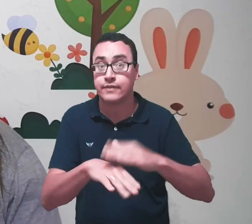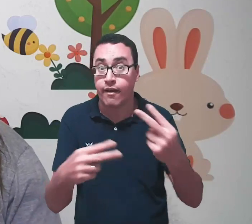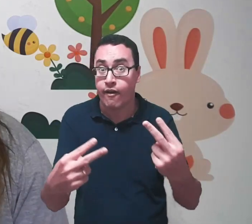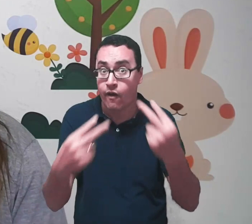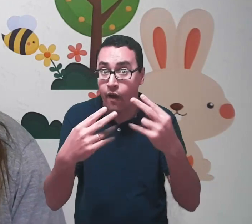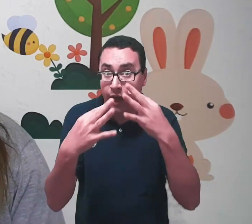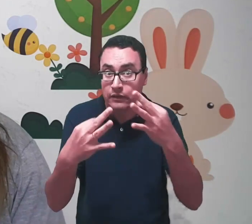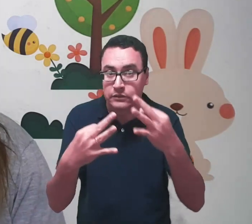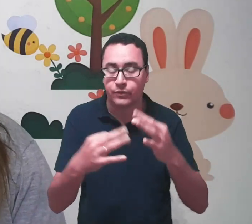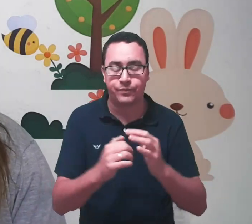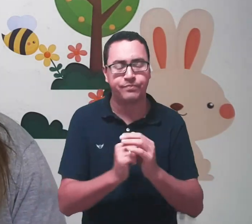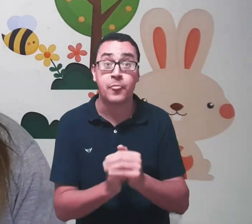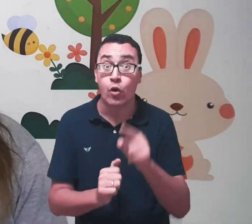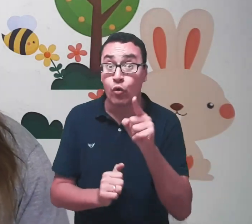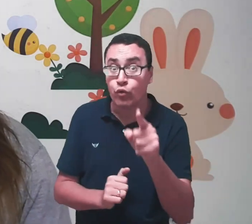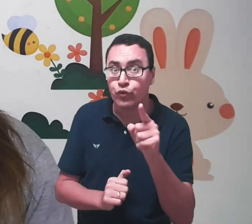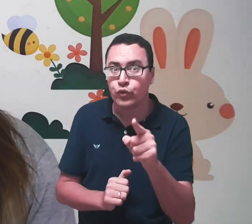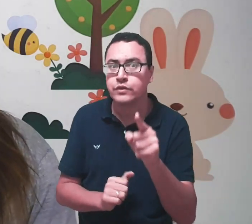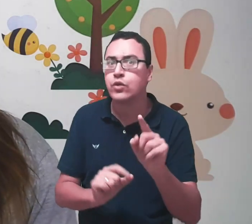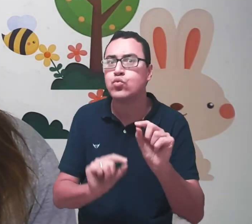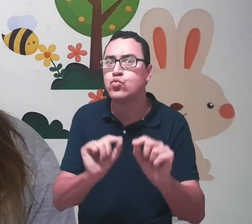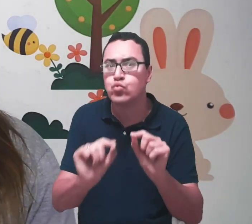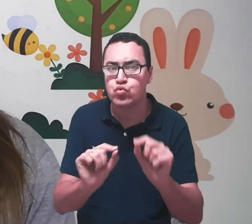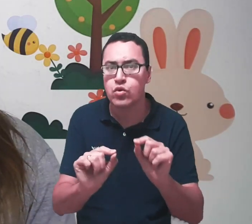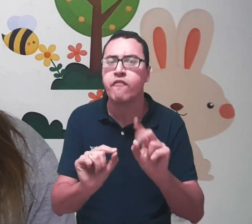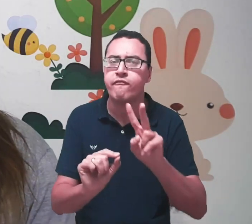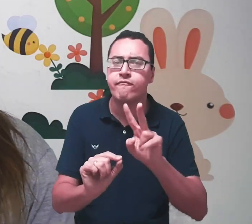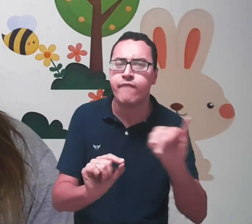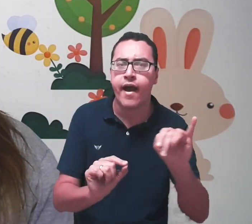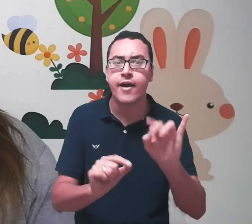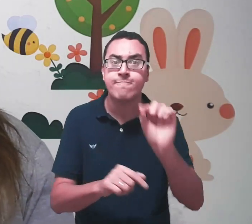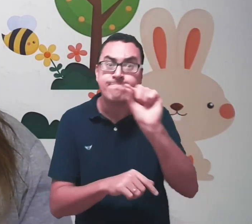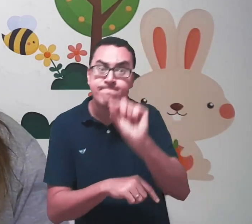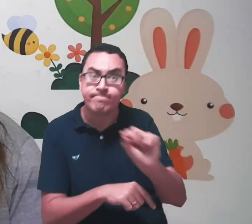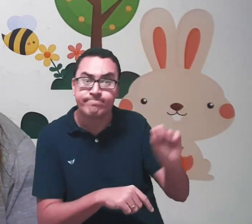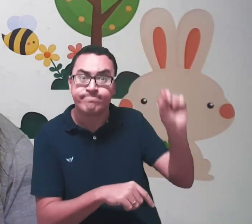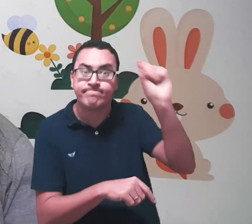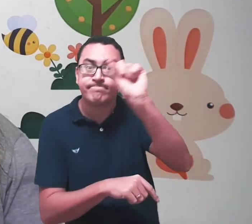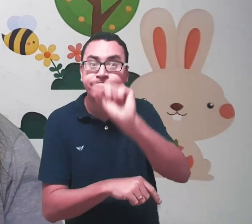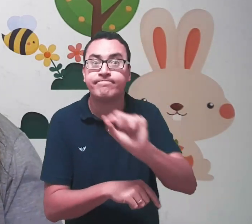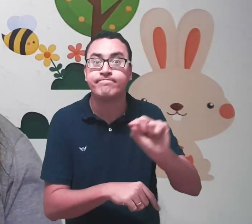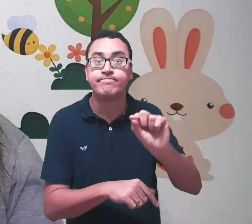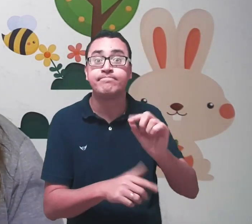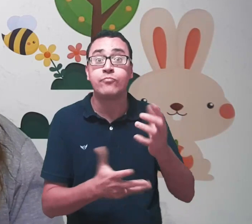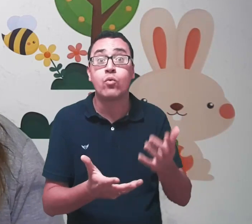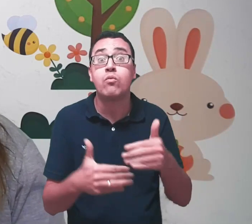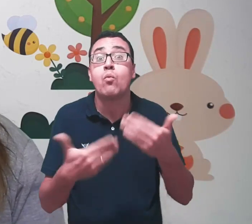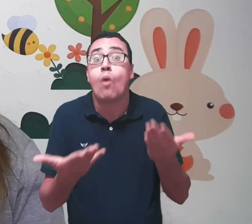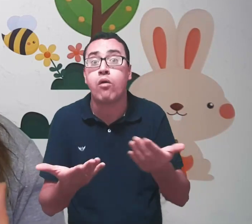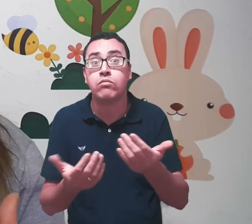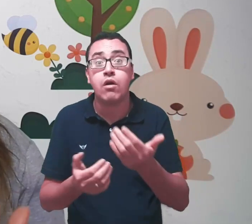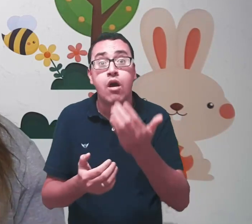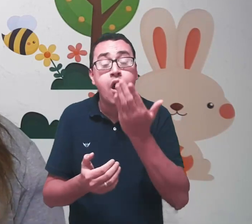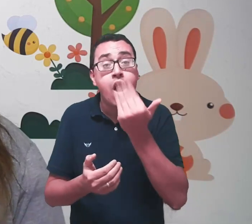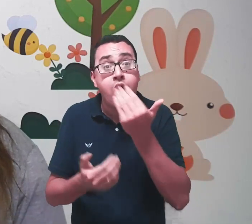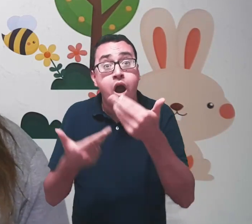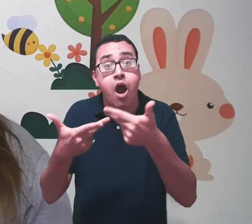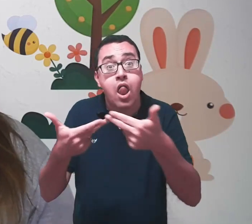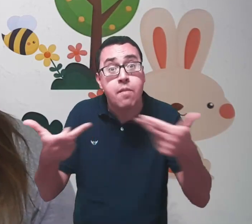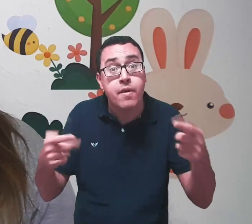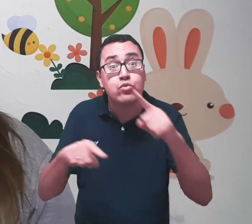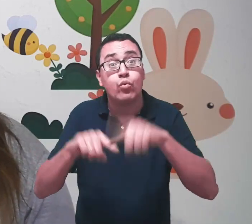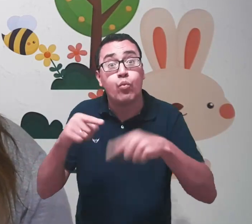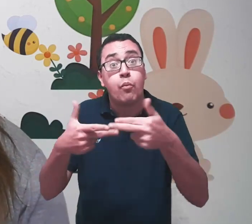atenção. Você vai circular quais são os alimentos, os produtos que